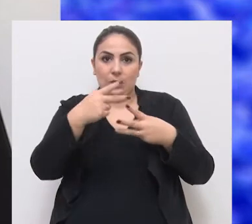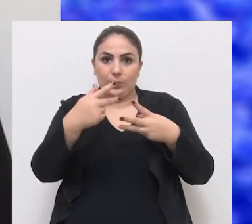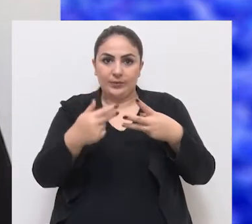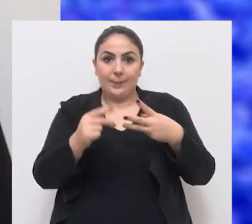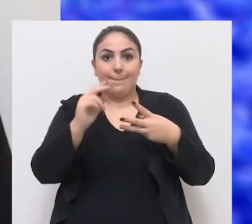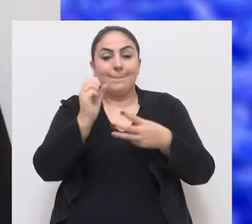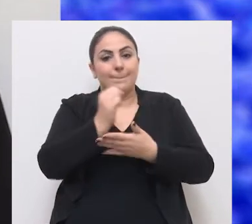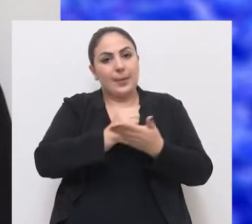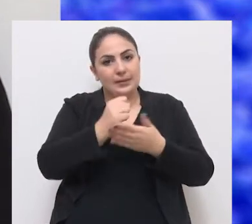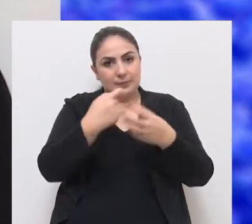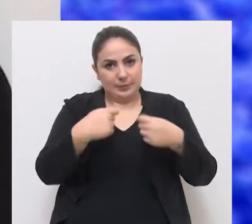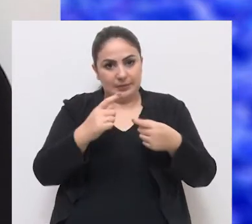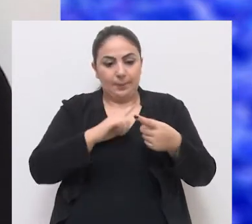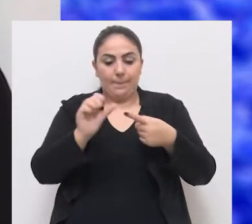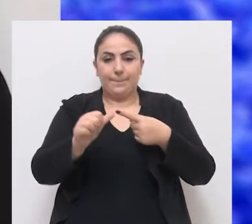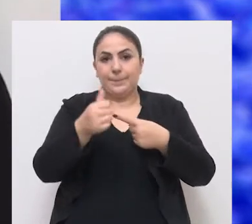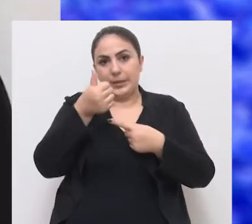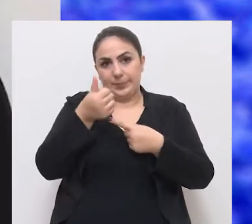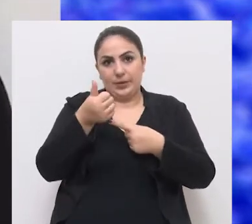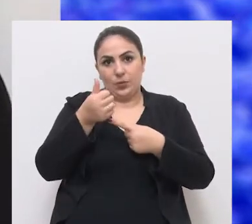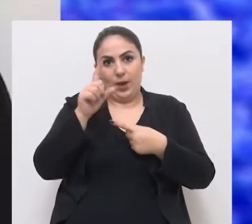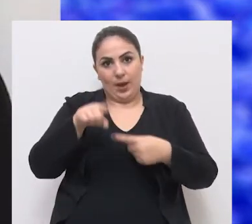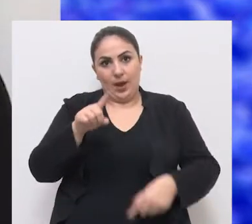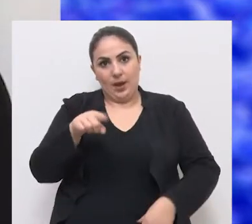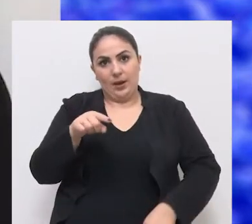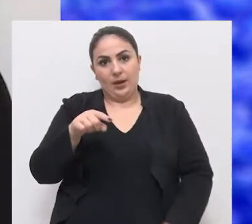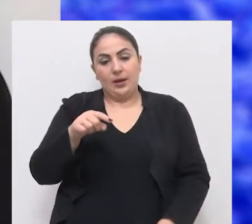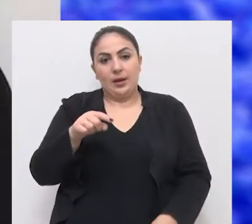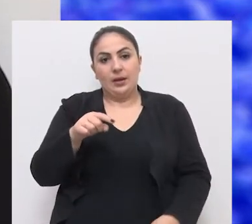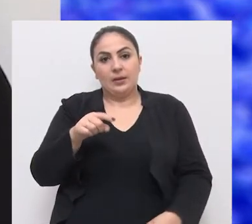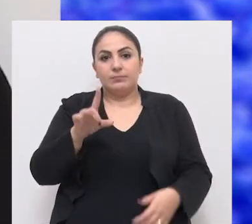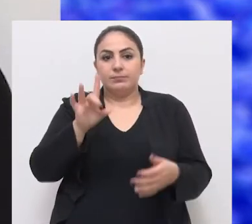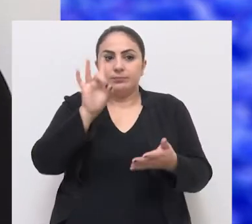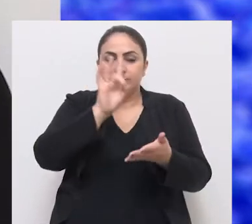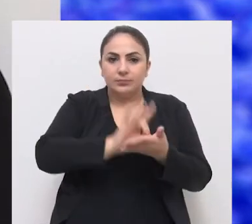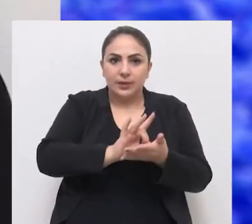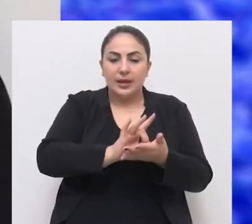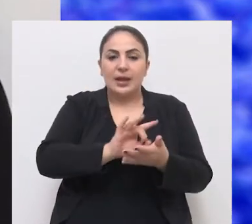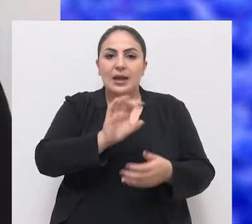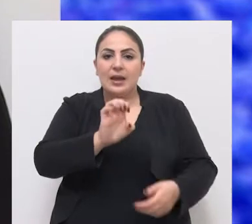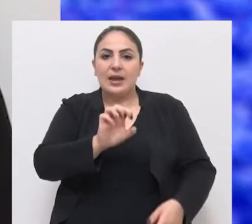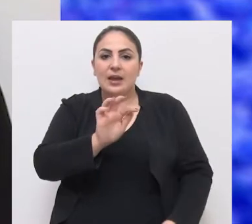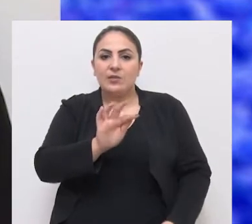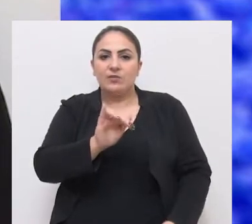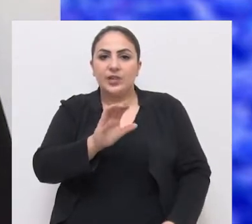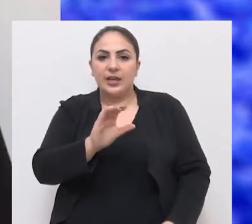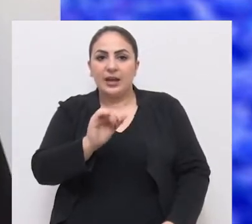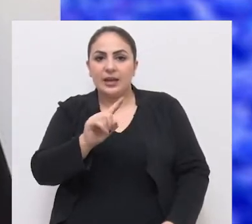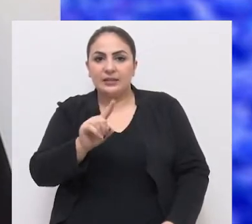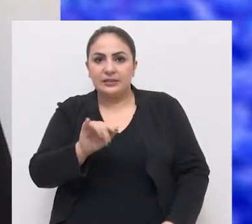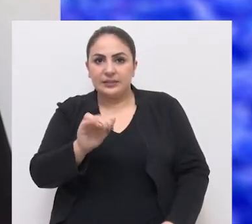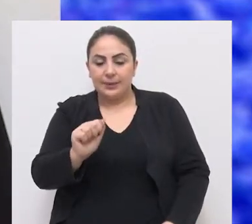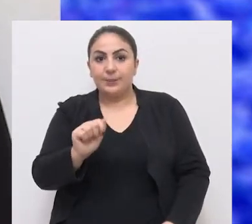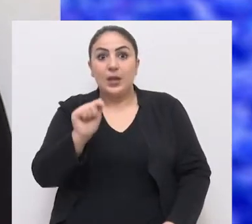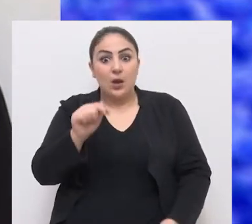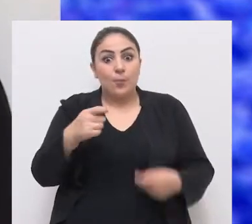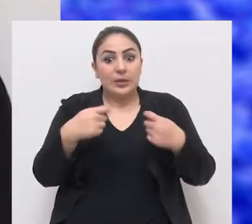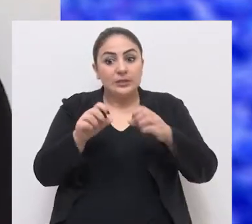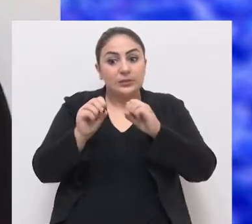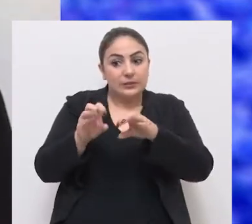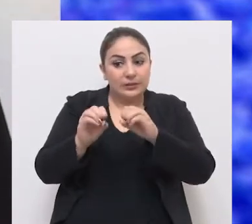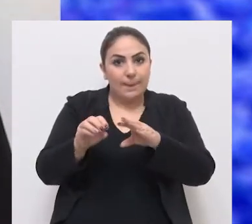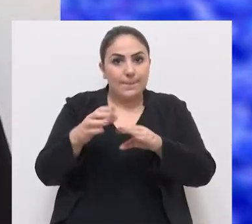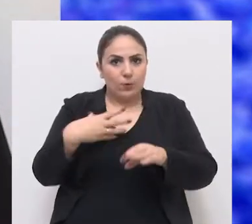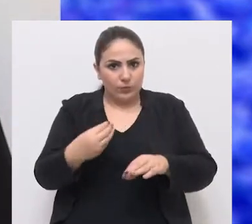devem existir. O primeiro é o princípio da eficácia. Eu preciso dar uma ordem para o meu filho que ele